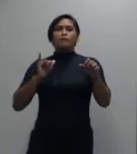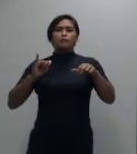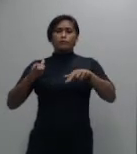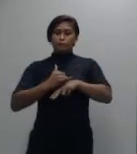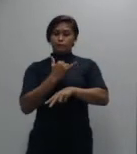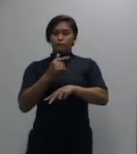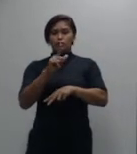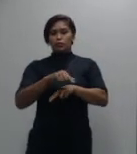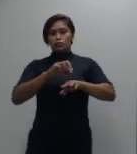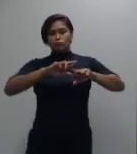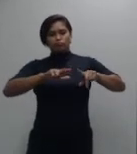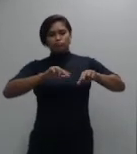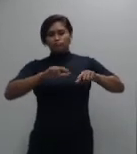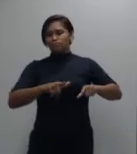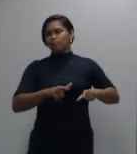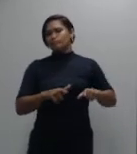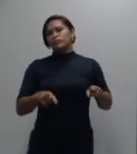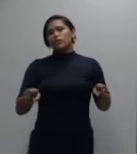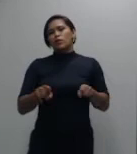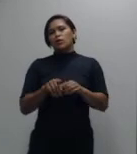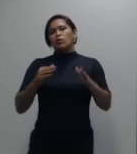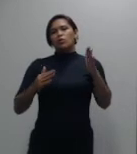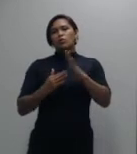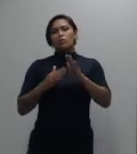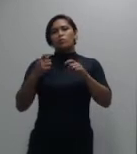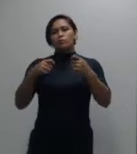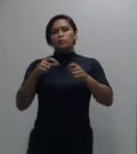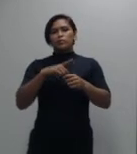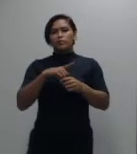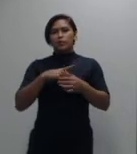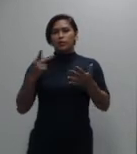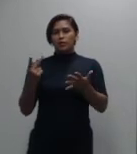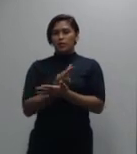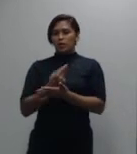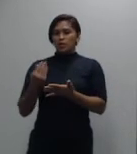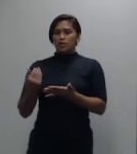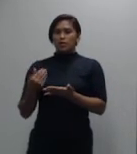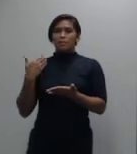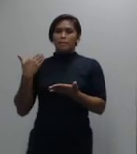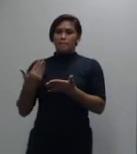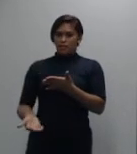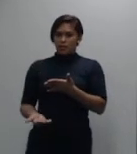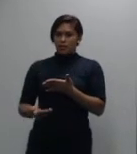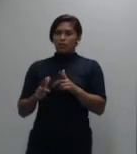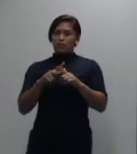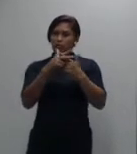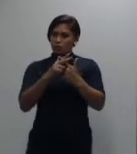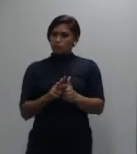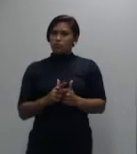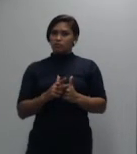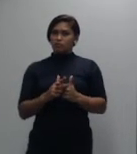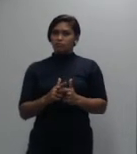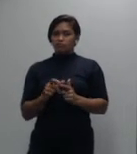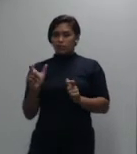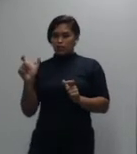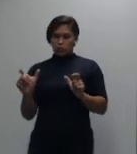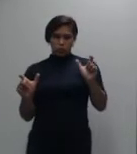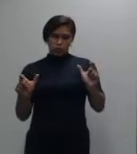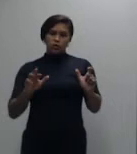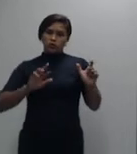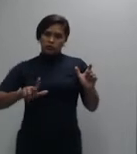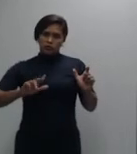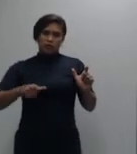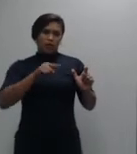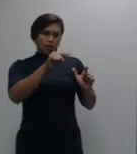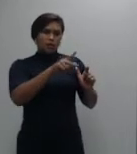não teve o condão de romper ulliane necessariamente reparação é o